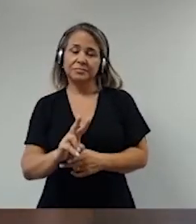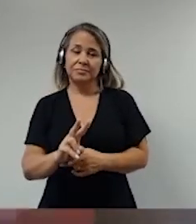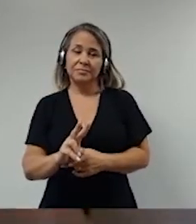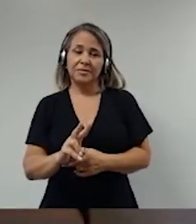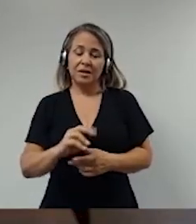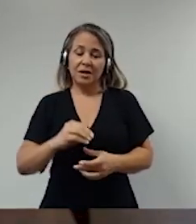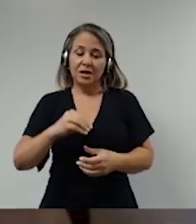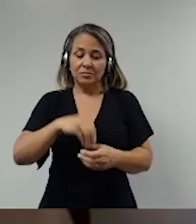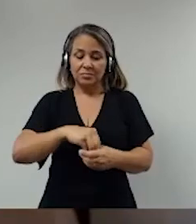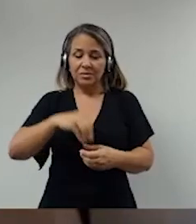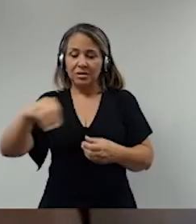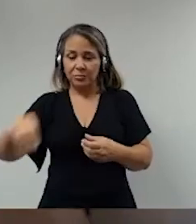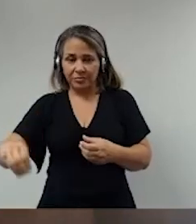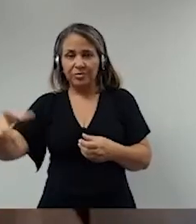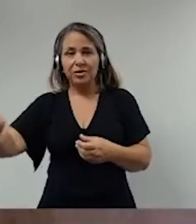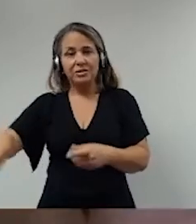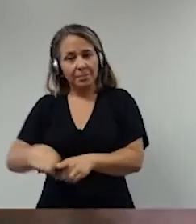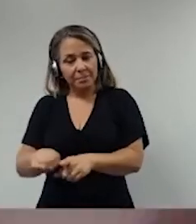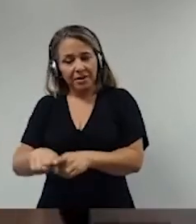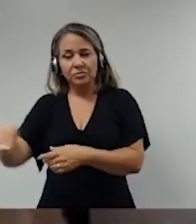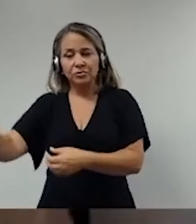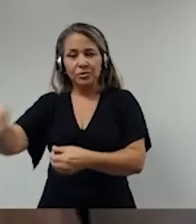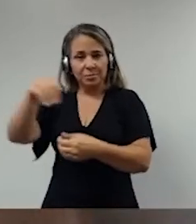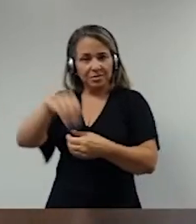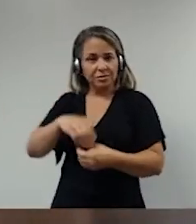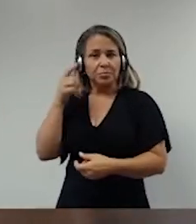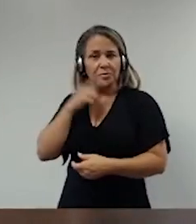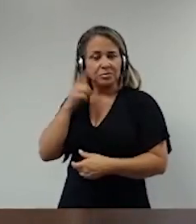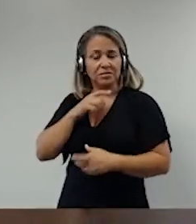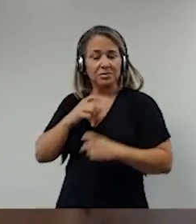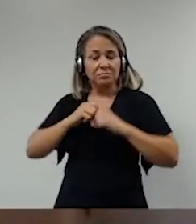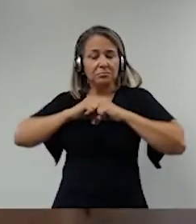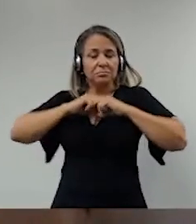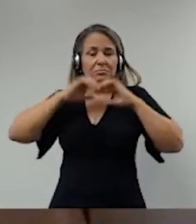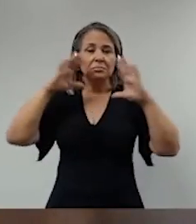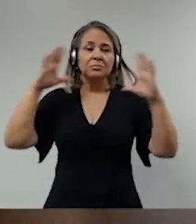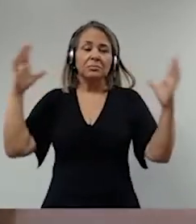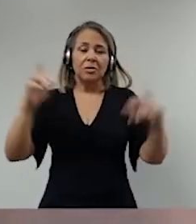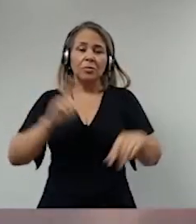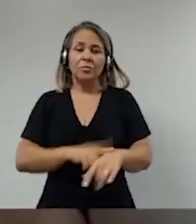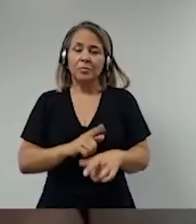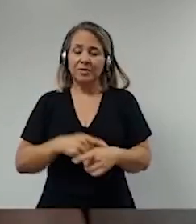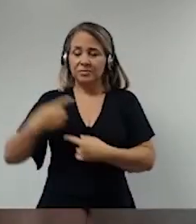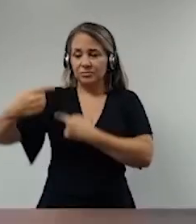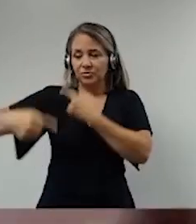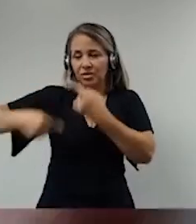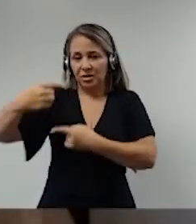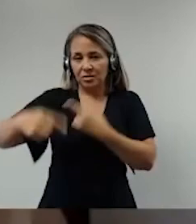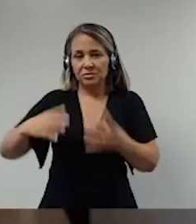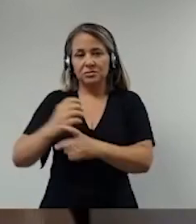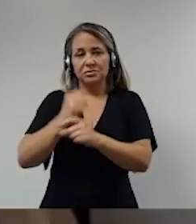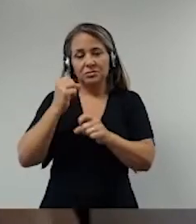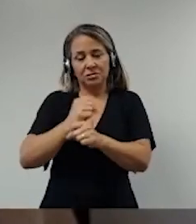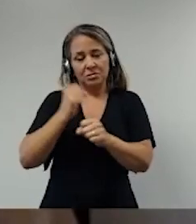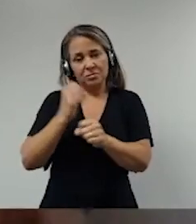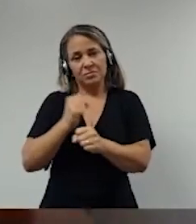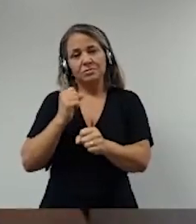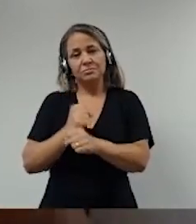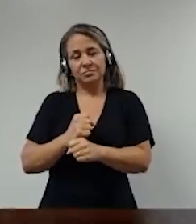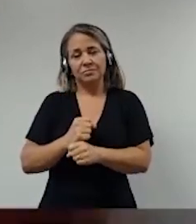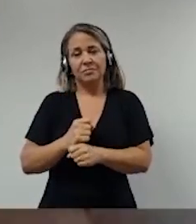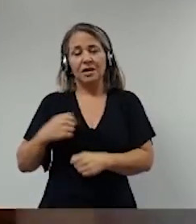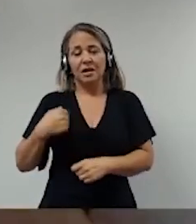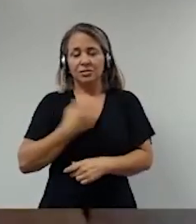de dentro para fora e de fora para dentro, para poder respirar aí esse momento de diálogo e de soma de esforços de saberes. Aí eu acho que a